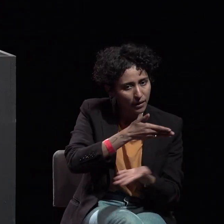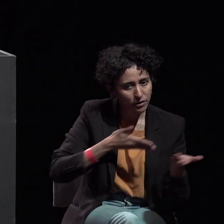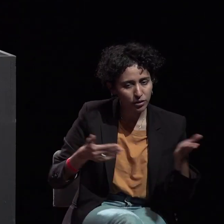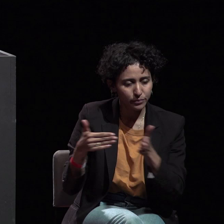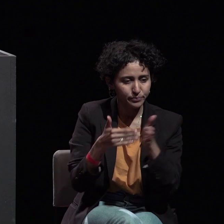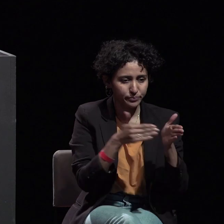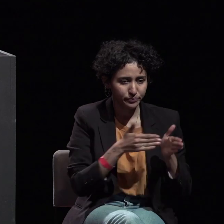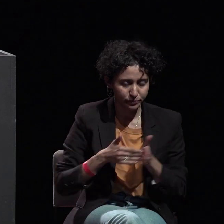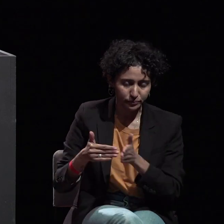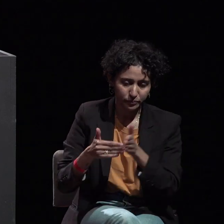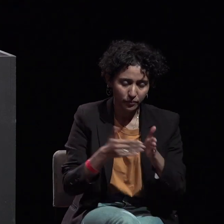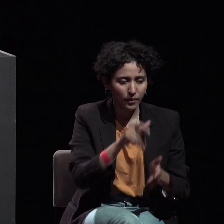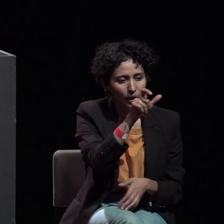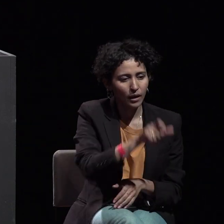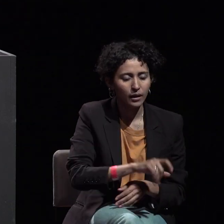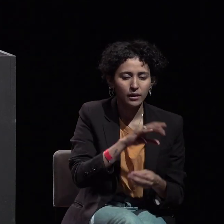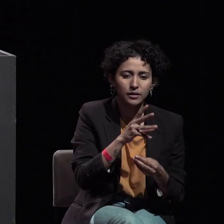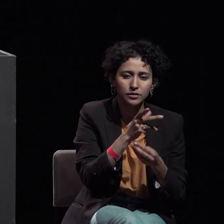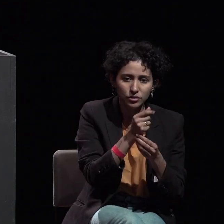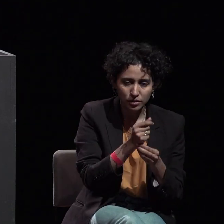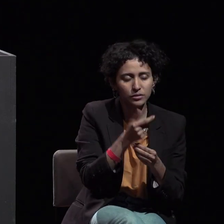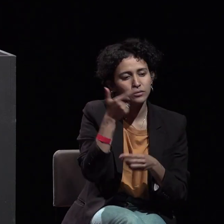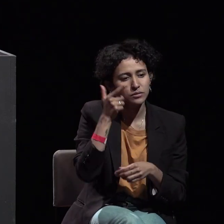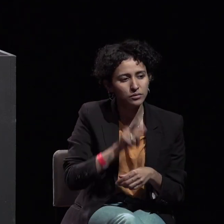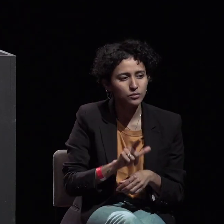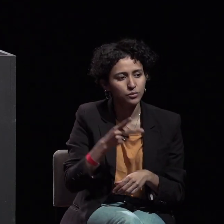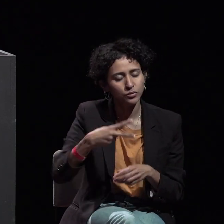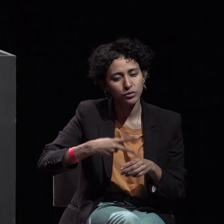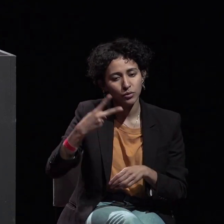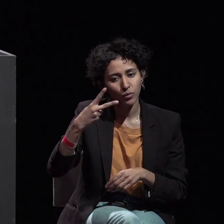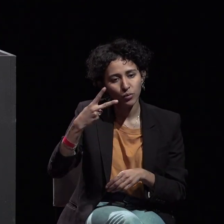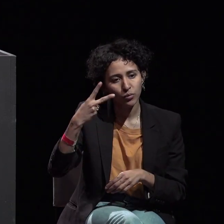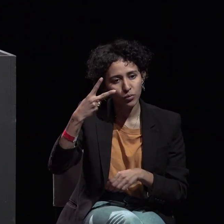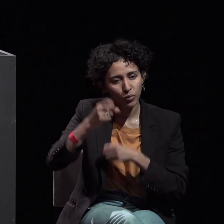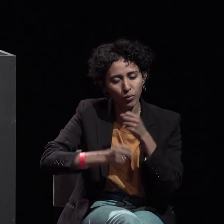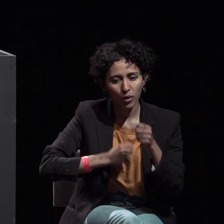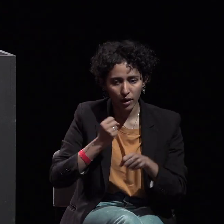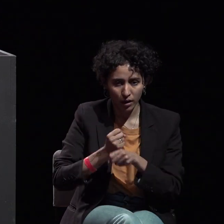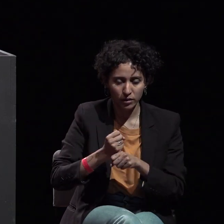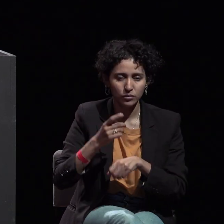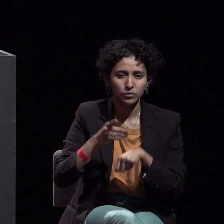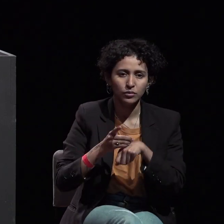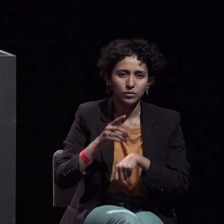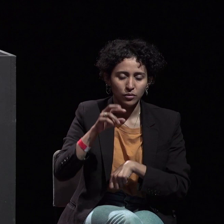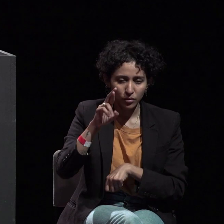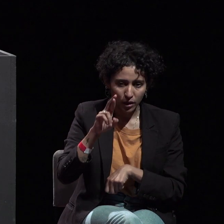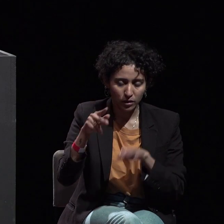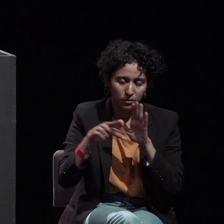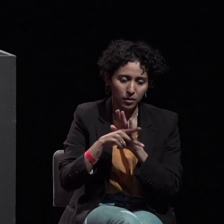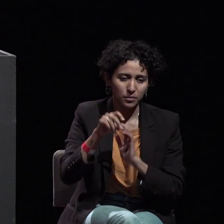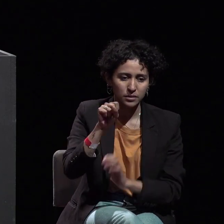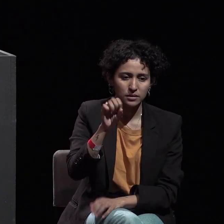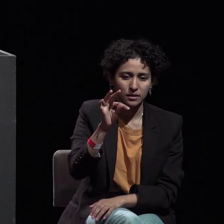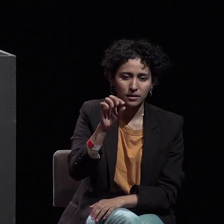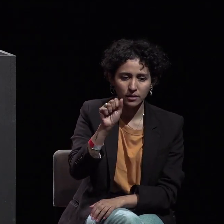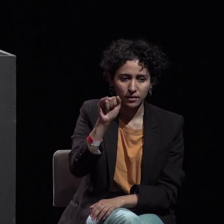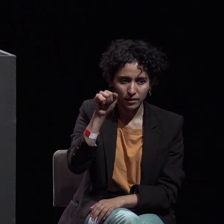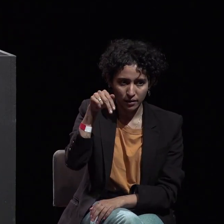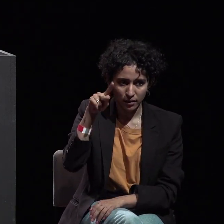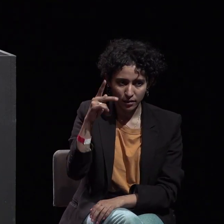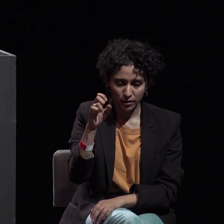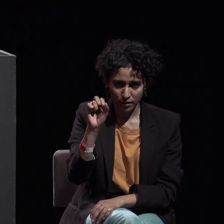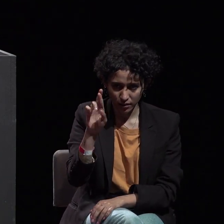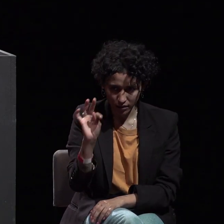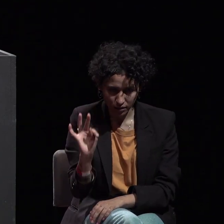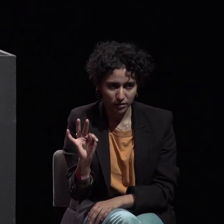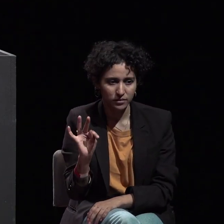iniciou recentemente seu segundo ano de doutorado no Departamento de Mídia, Cultura e Comunicação da Steinhardt. Eu só gostaria de dar, antes